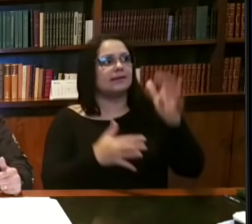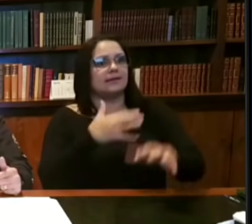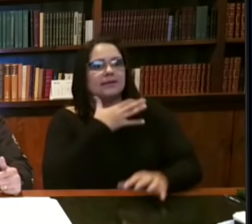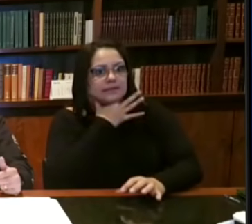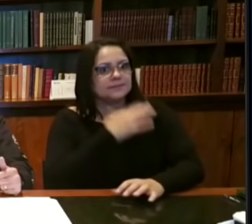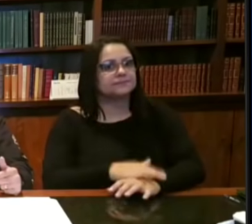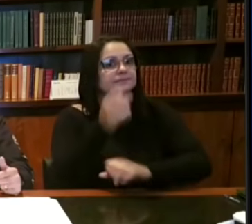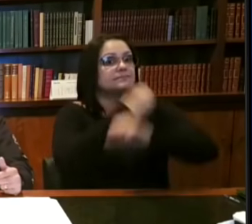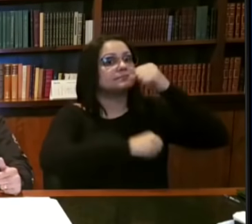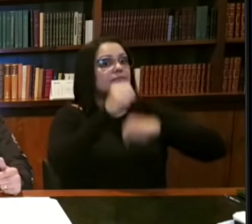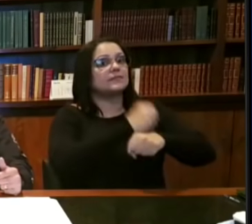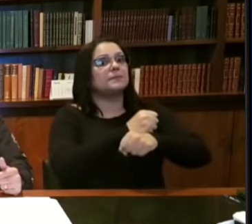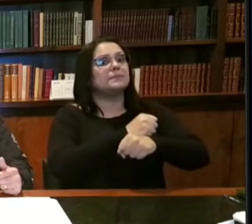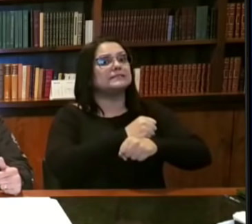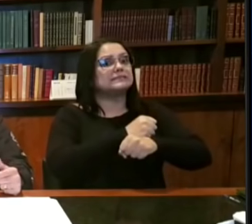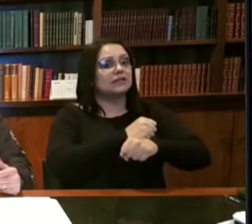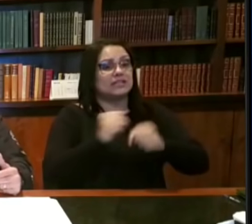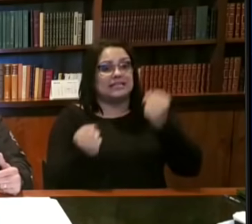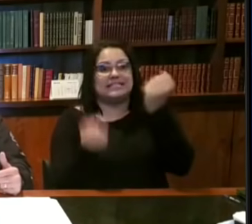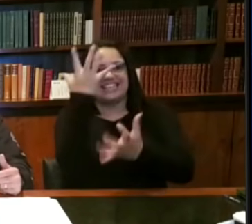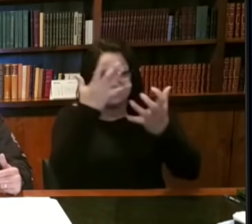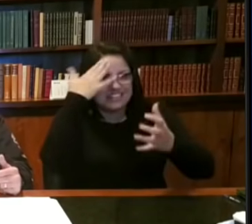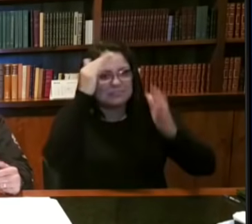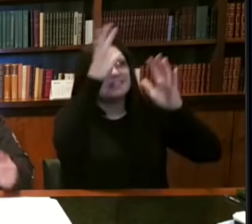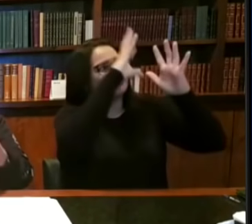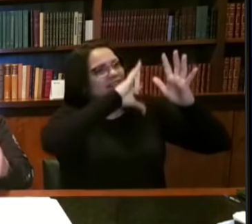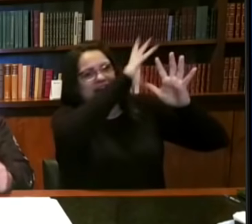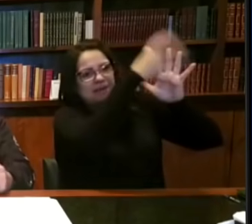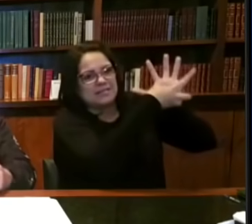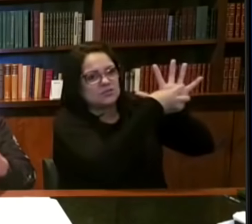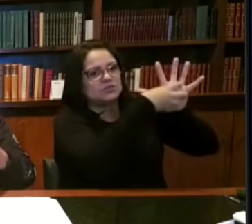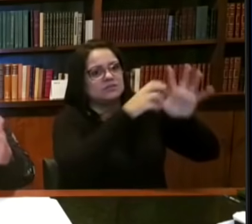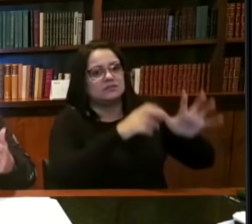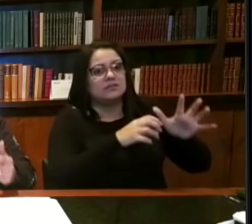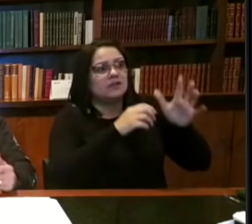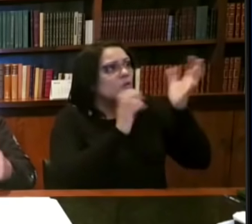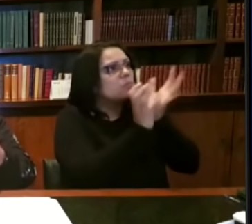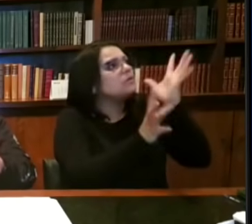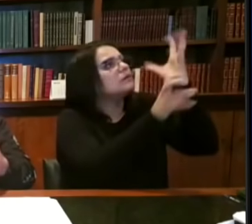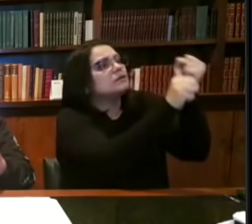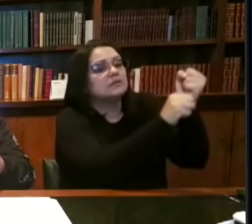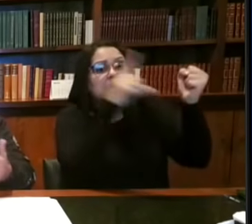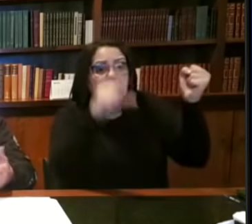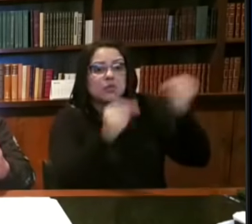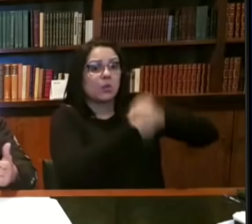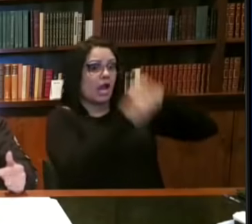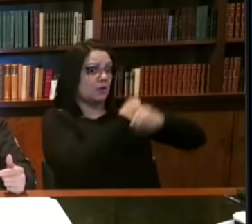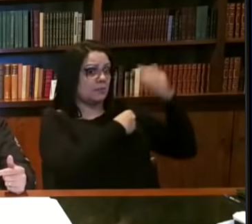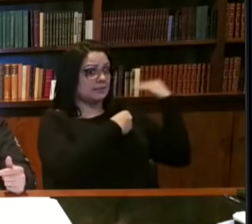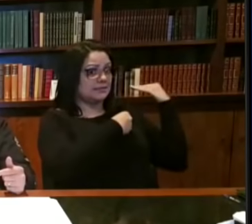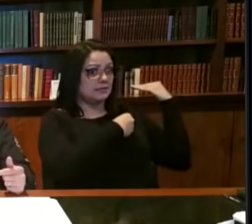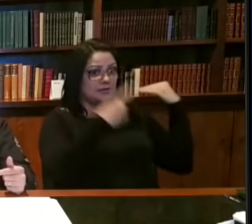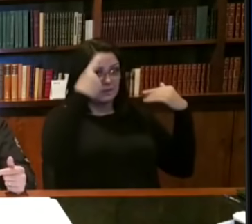uma média de focos de incêndio inferior à dos últimos anos. E assim mesmo foi potencializado, como se eu estivesse botando